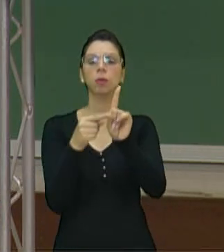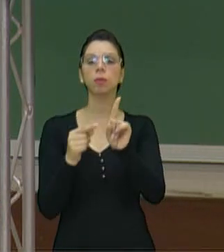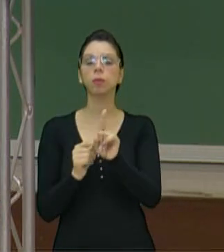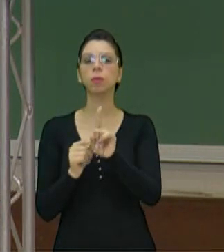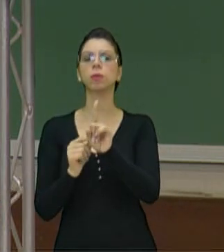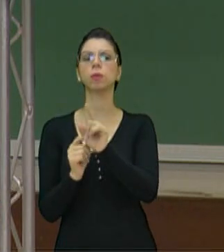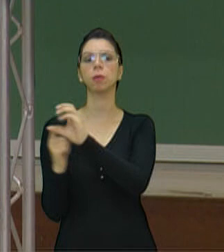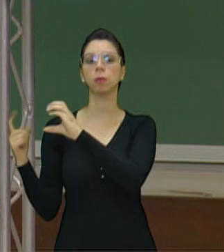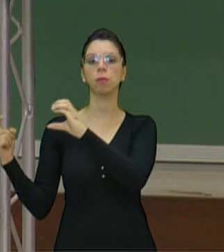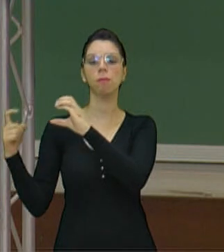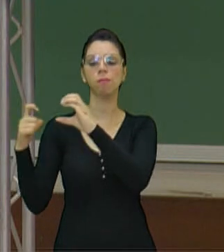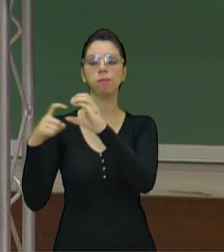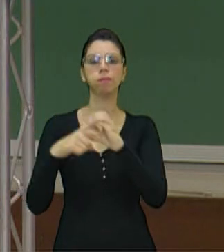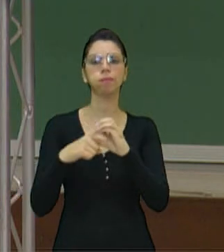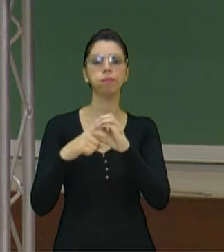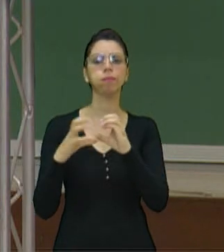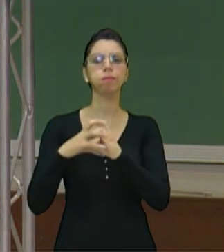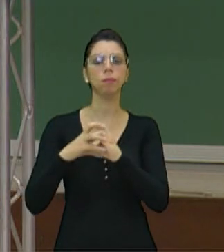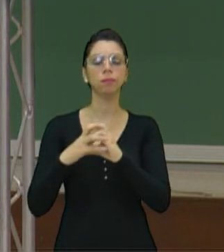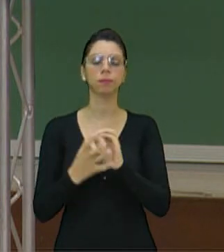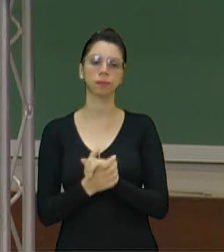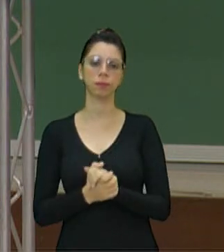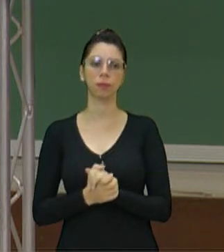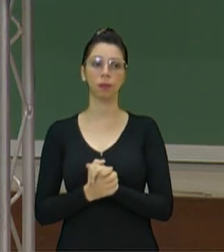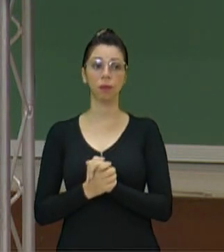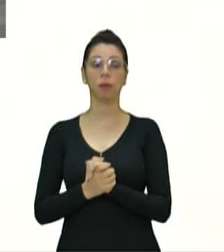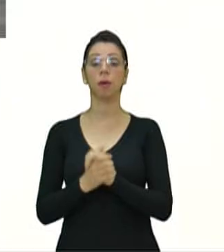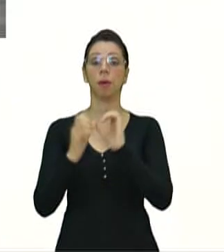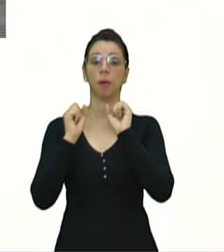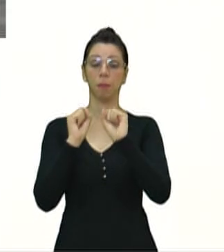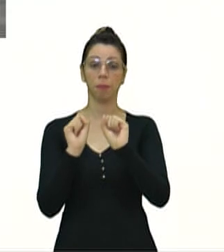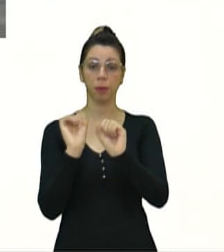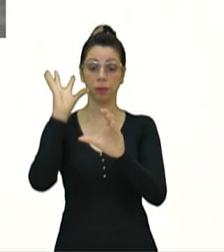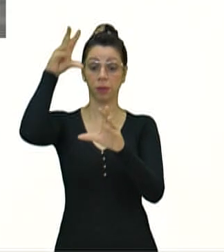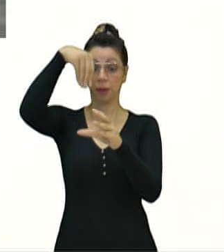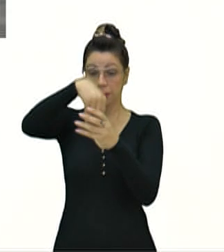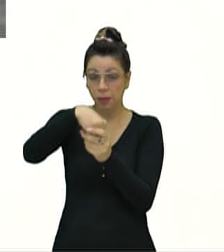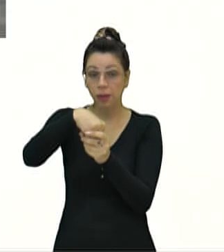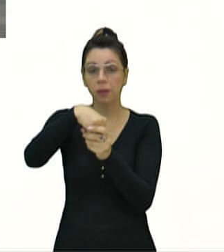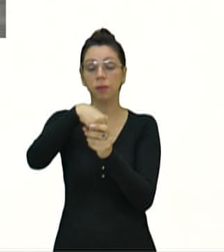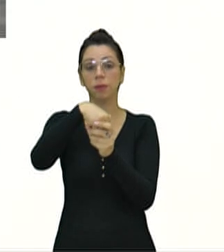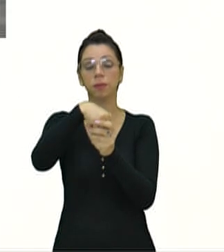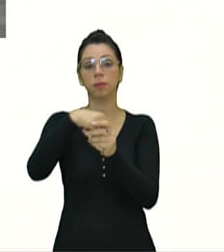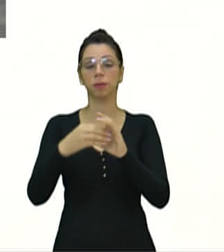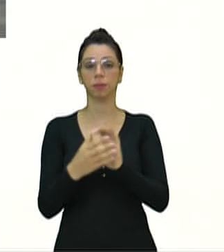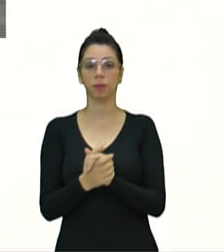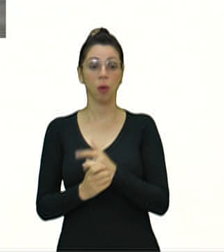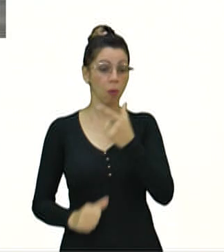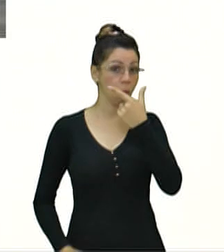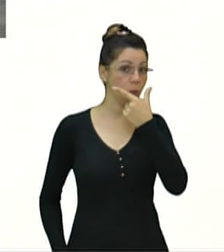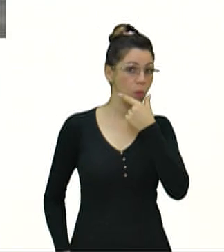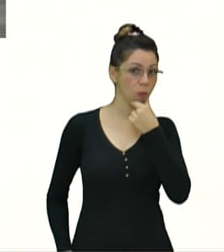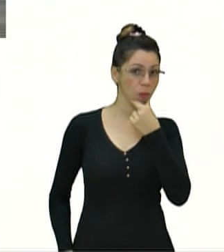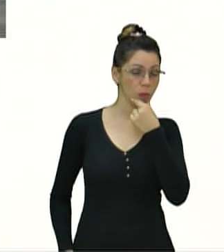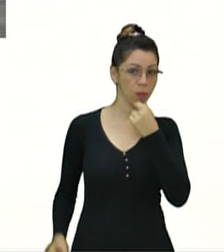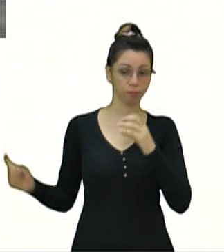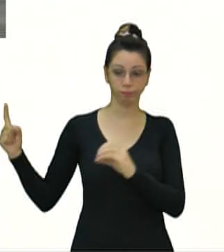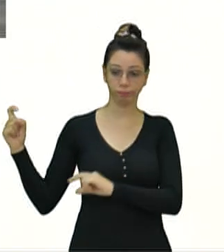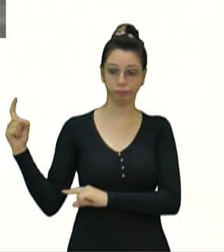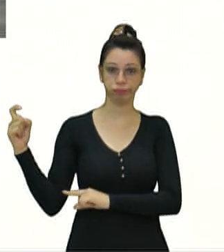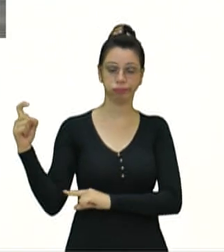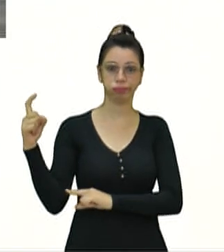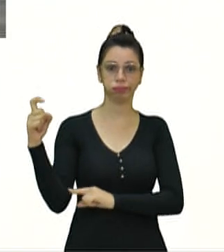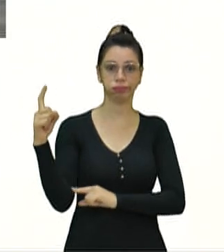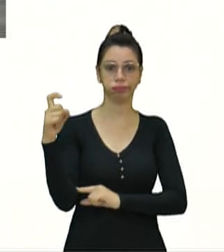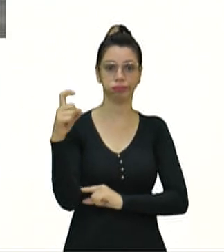uma classificação quanto aos tipos de fecundação. Essa fecundação pode ser interna, né, onde os gametas masculinos são depositados dentro do corpo